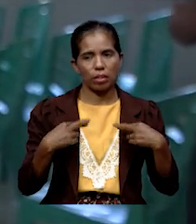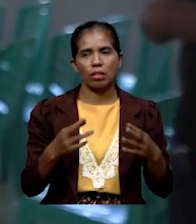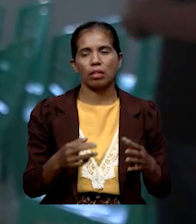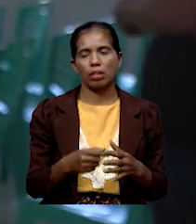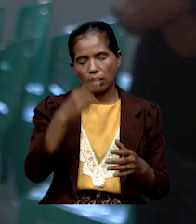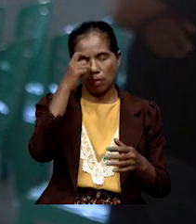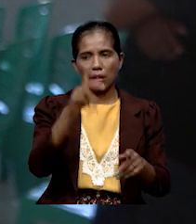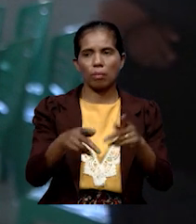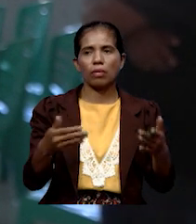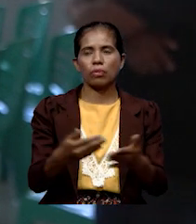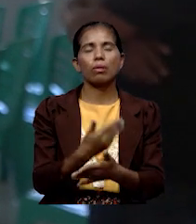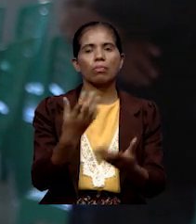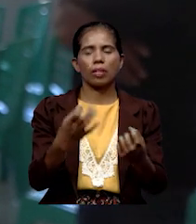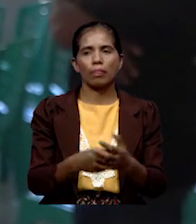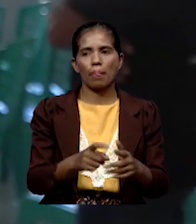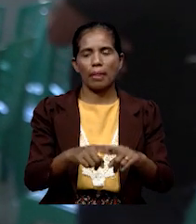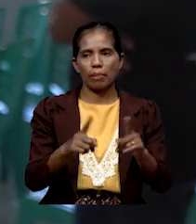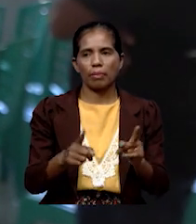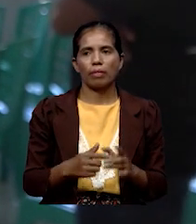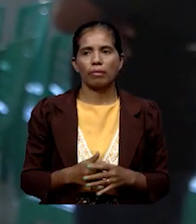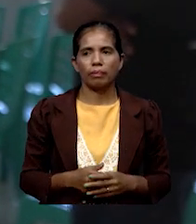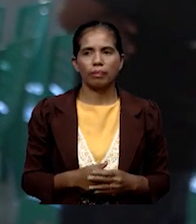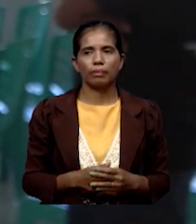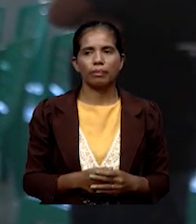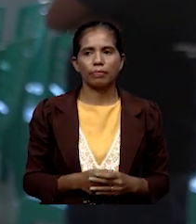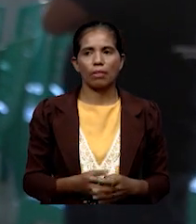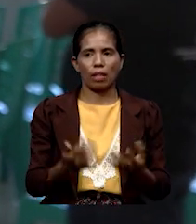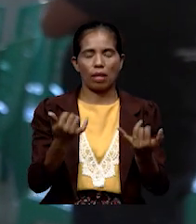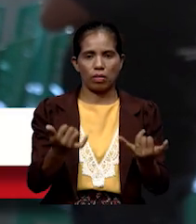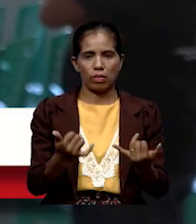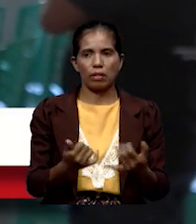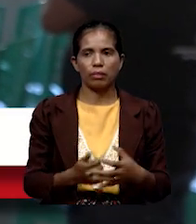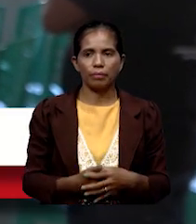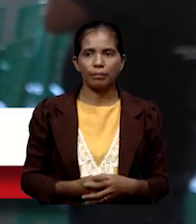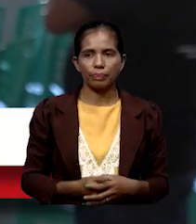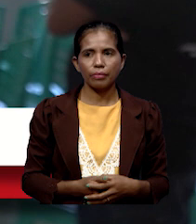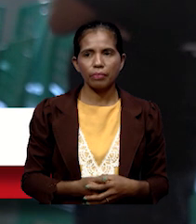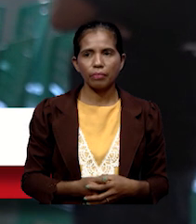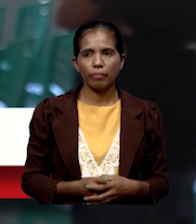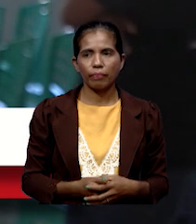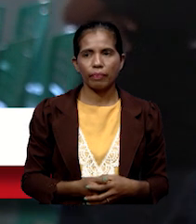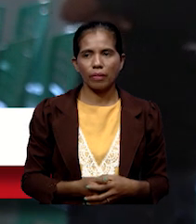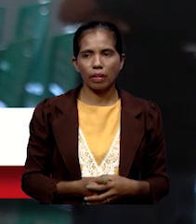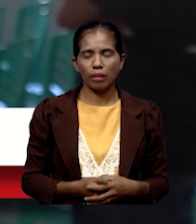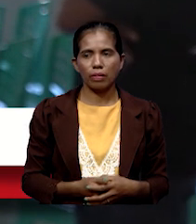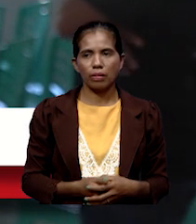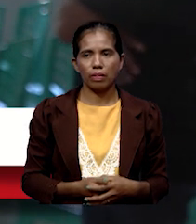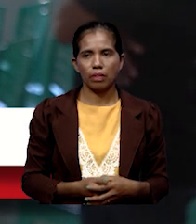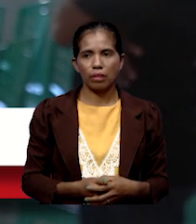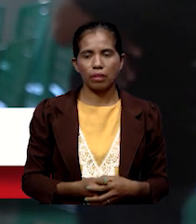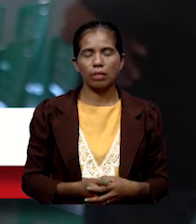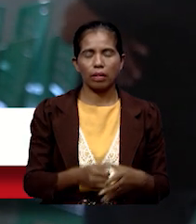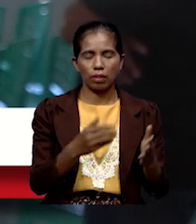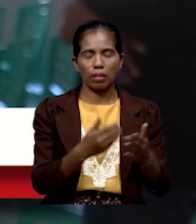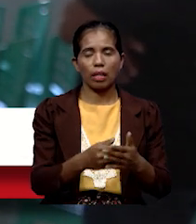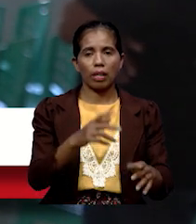barak, mai be ida mak ne fale. Agora da daun ne, zenera era saun ma ora ne ne preparar ona para